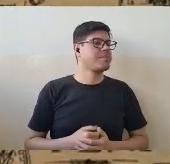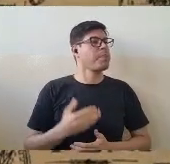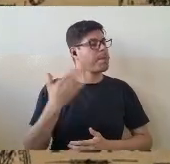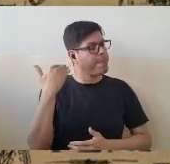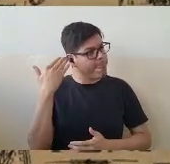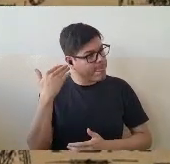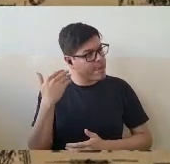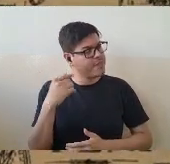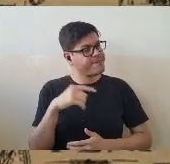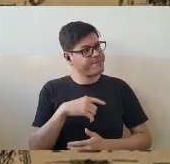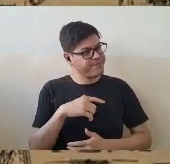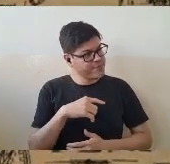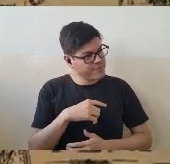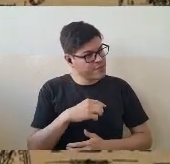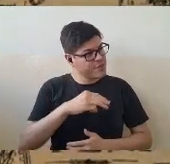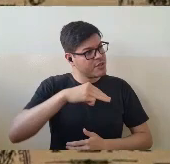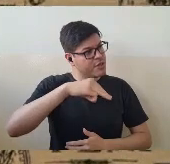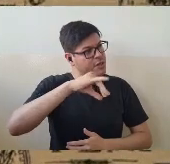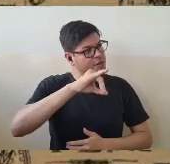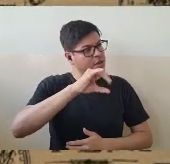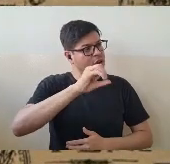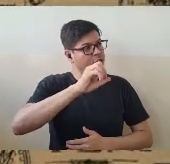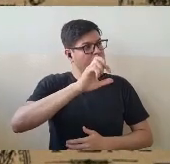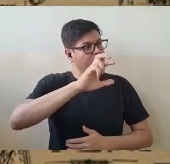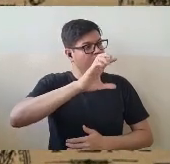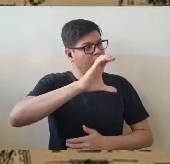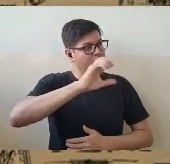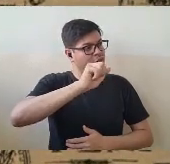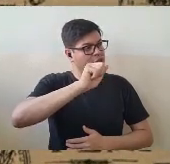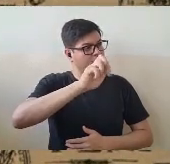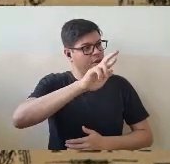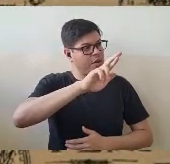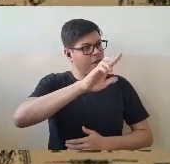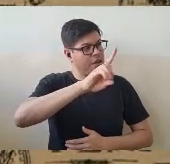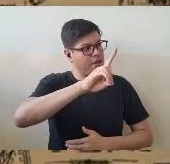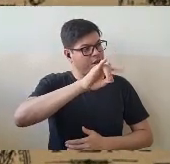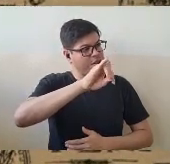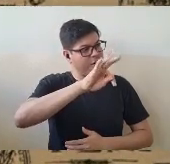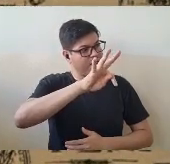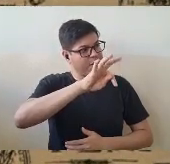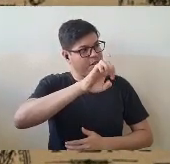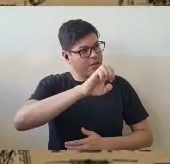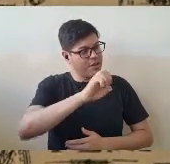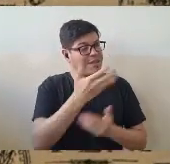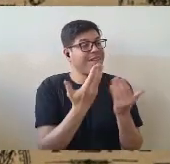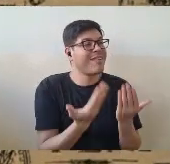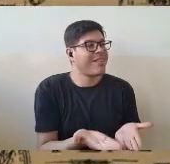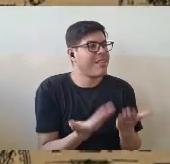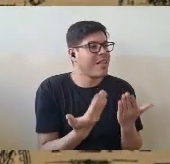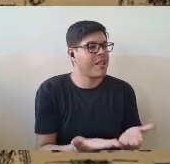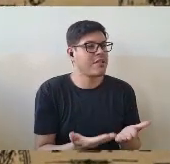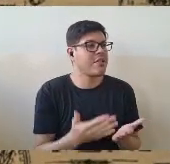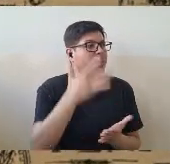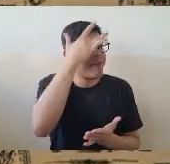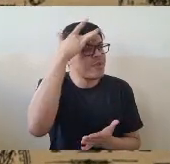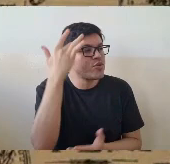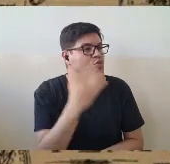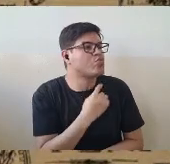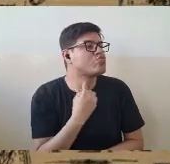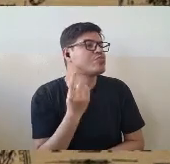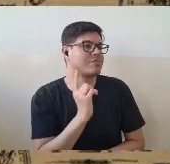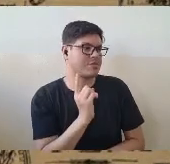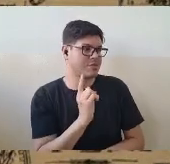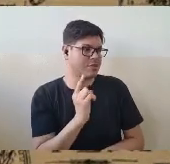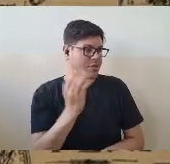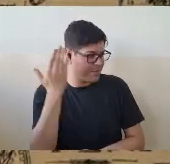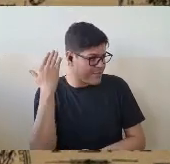crianças, adolescentes e adultos jovens. Miocardites leves, que ninguém morreu. Com uma vacina que é